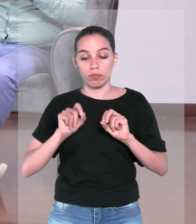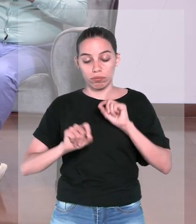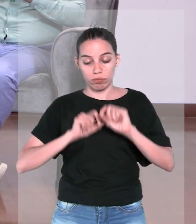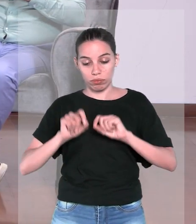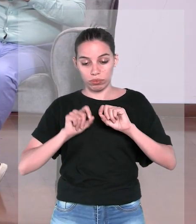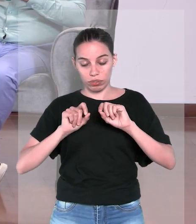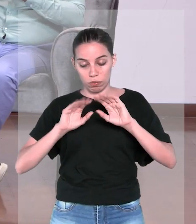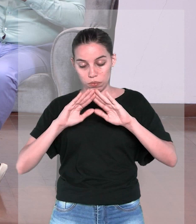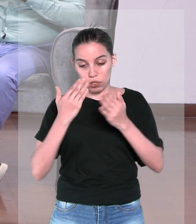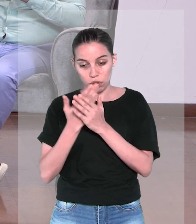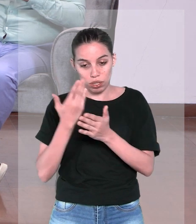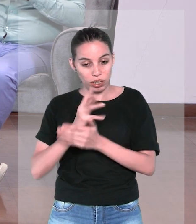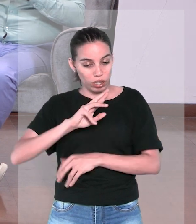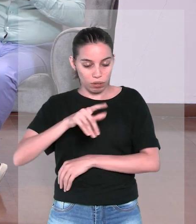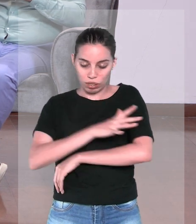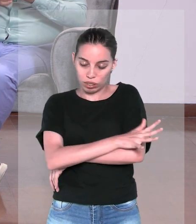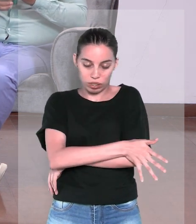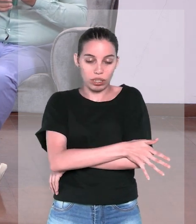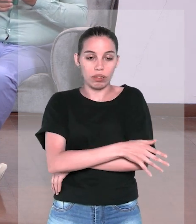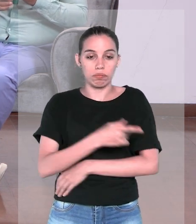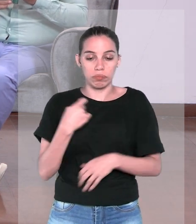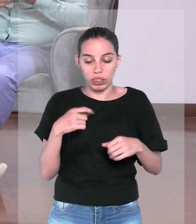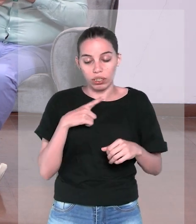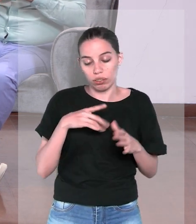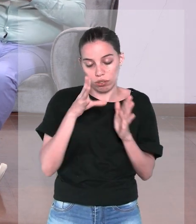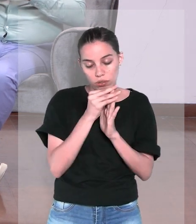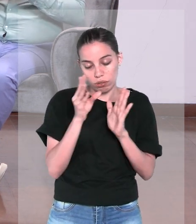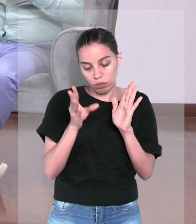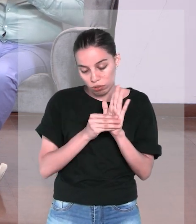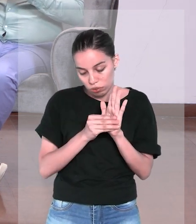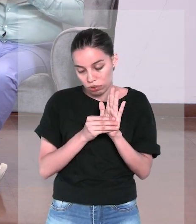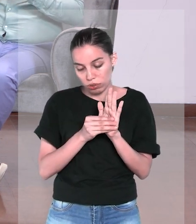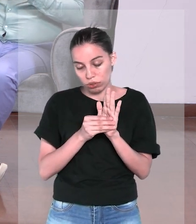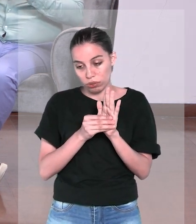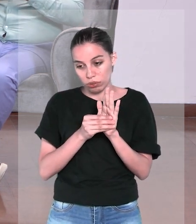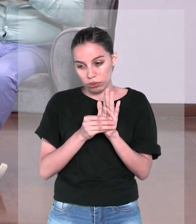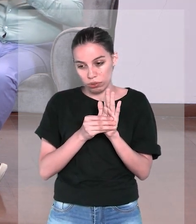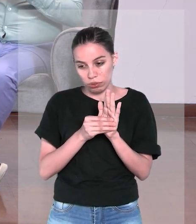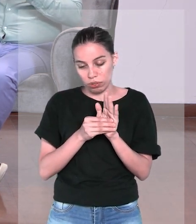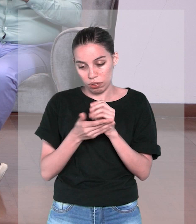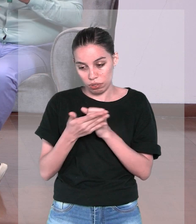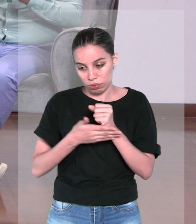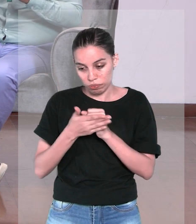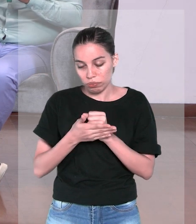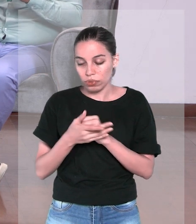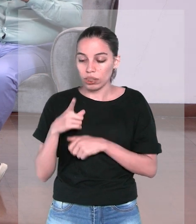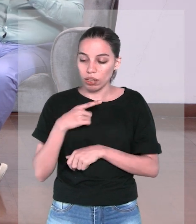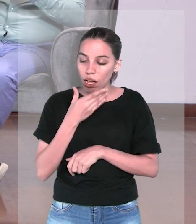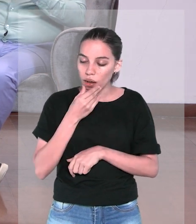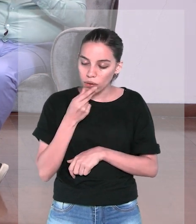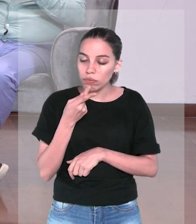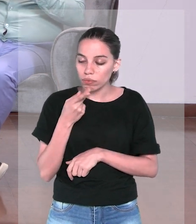precisa ser distanciado, ele é necessário, como diz o Demerval Saviani, é importante o